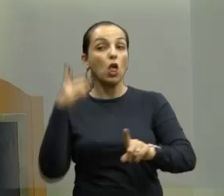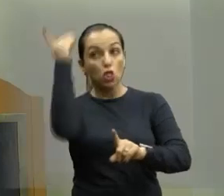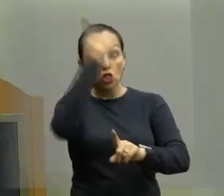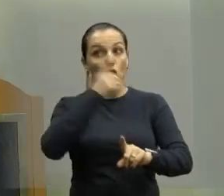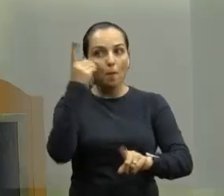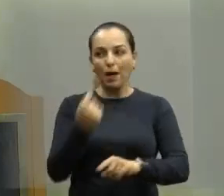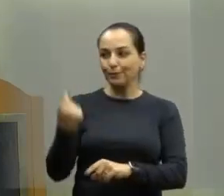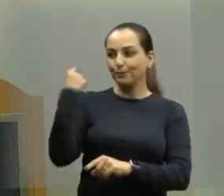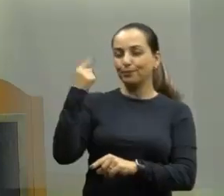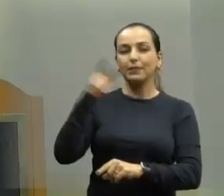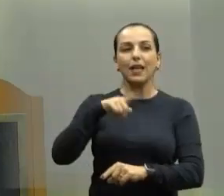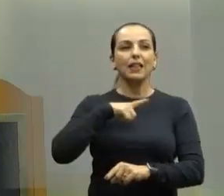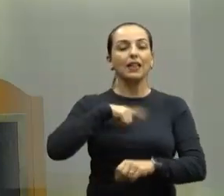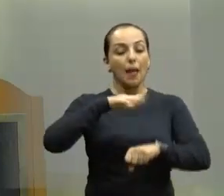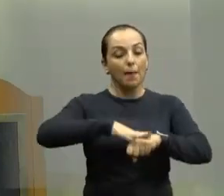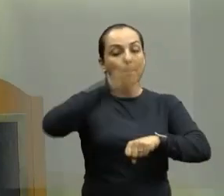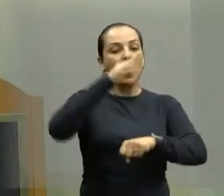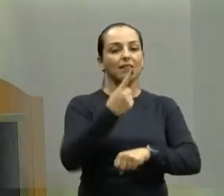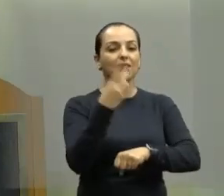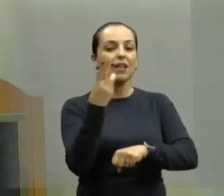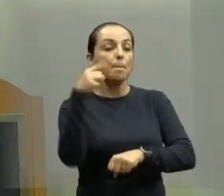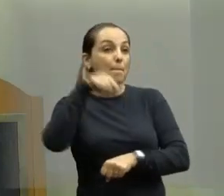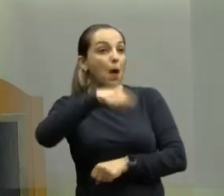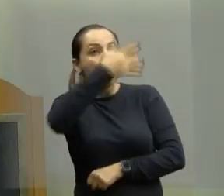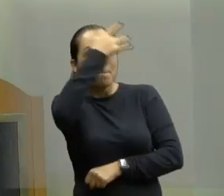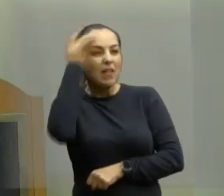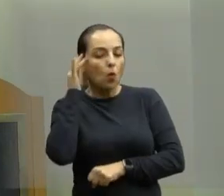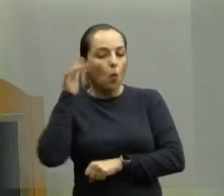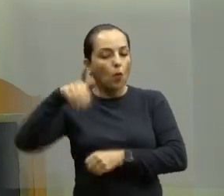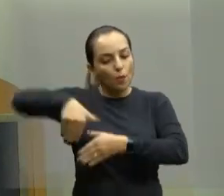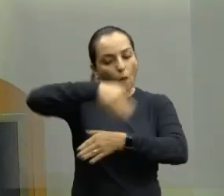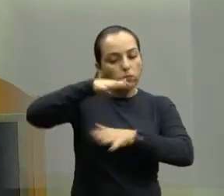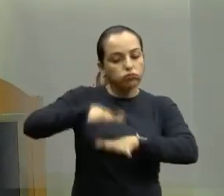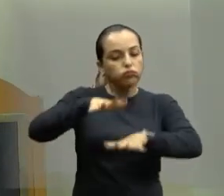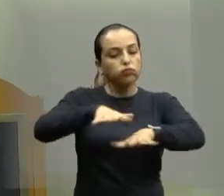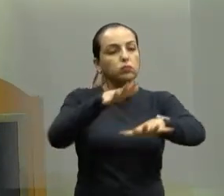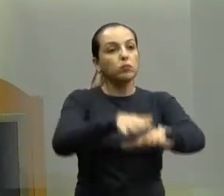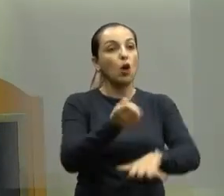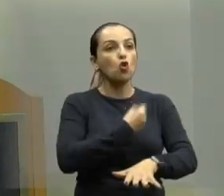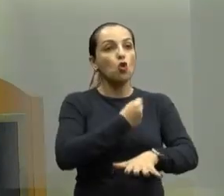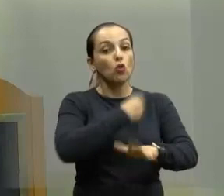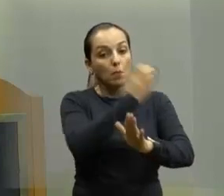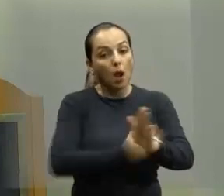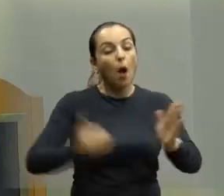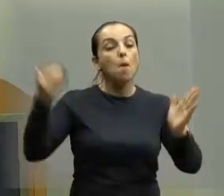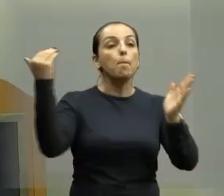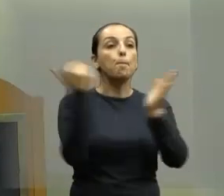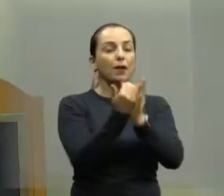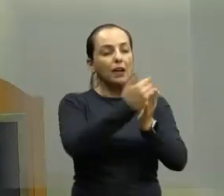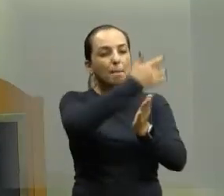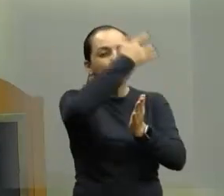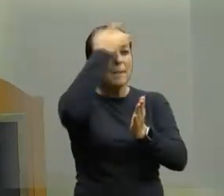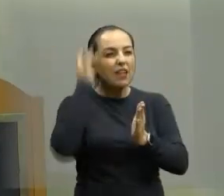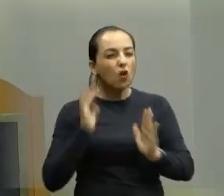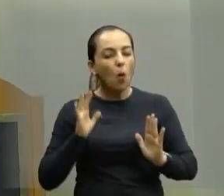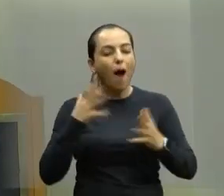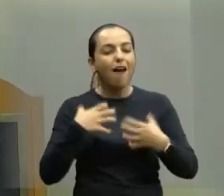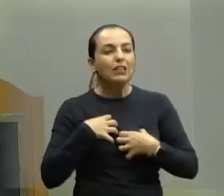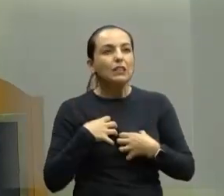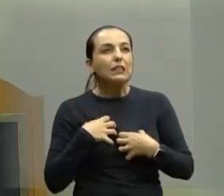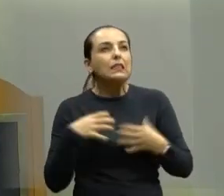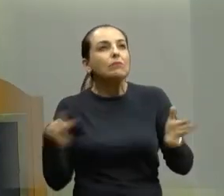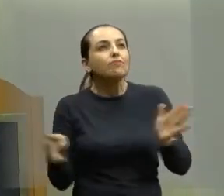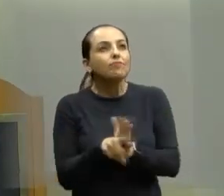agora reunindo mais de 13 mil pessoas nas ruas o número recorde 13 mil pessoas de forma